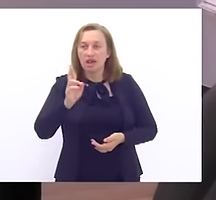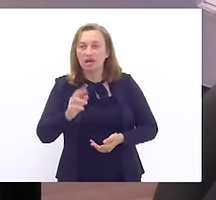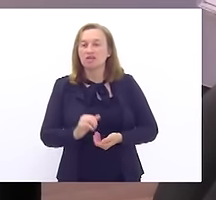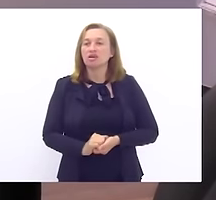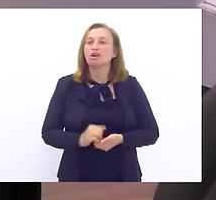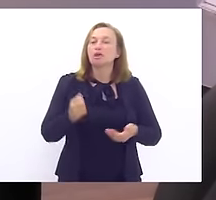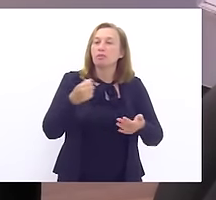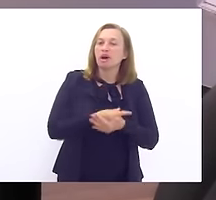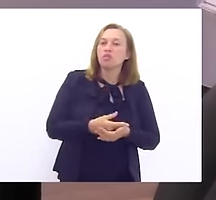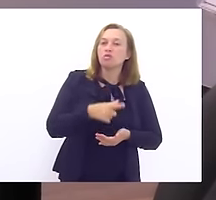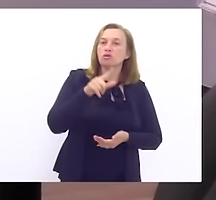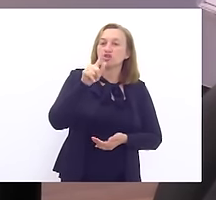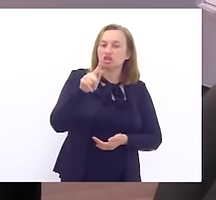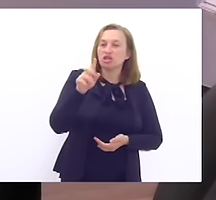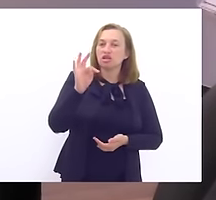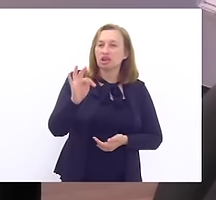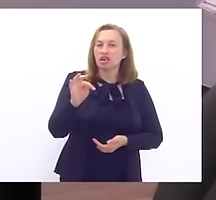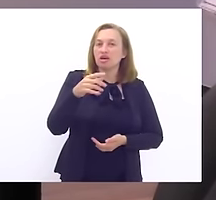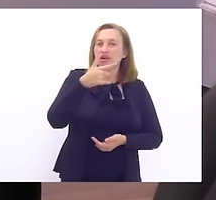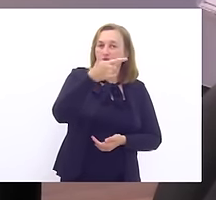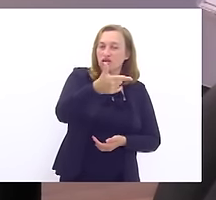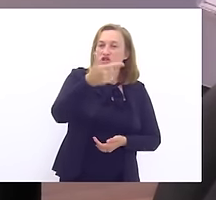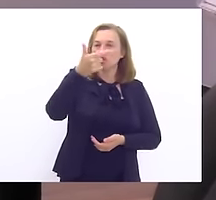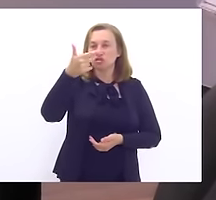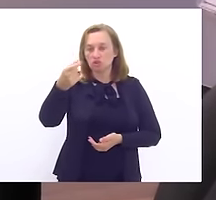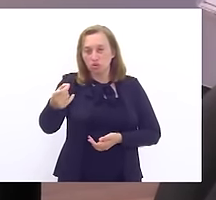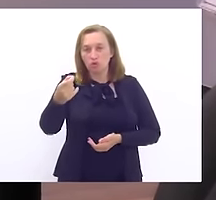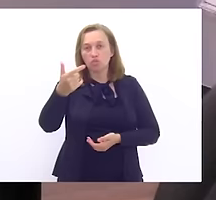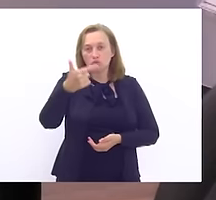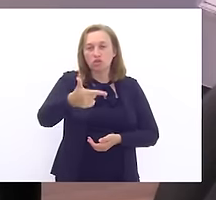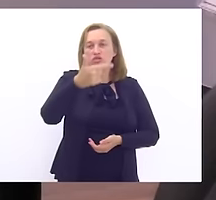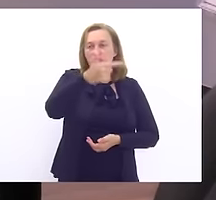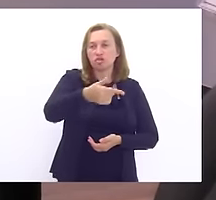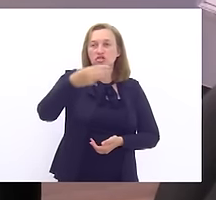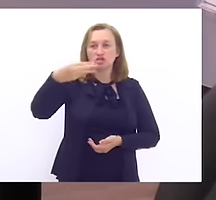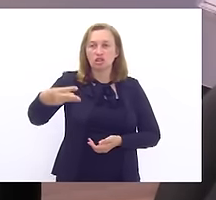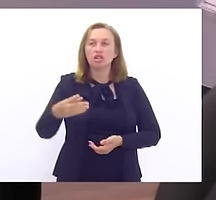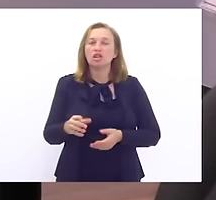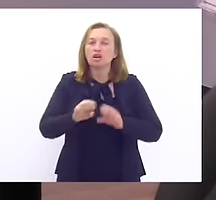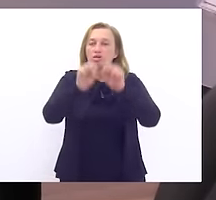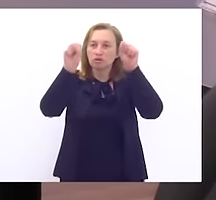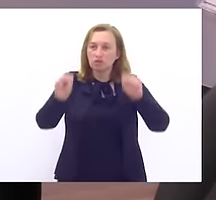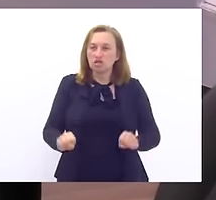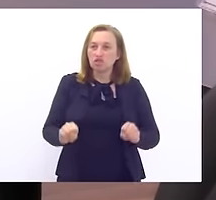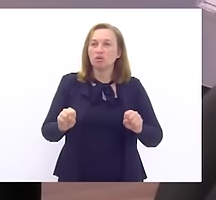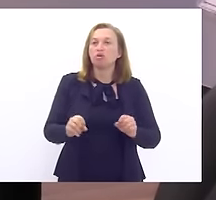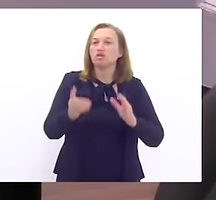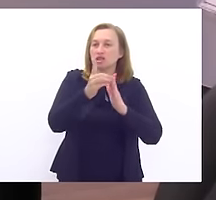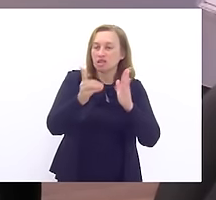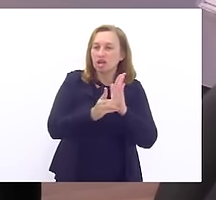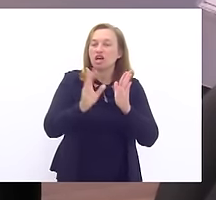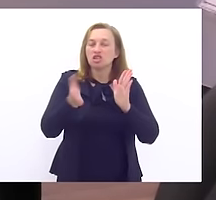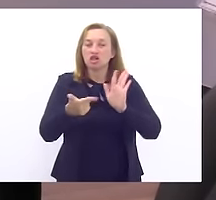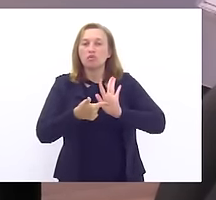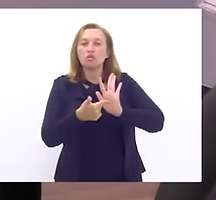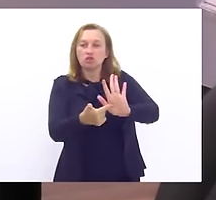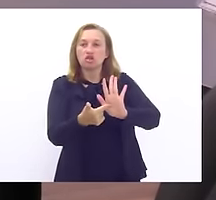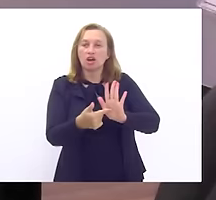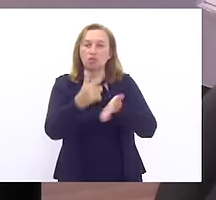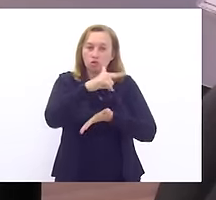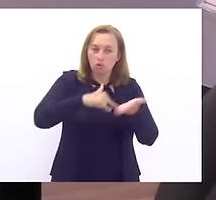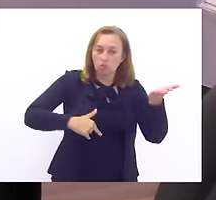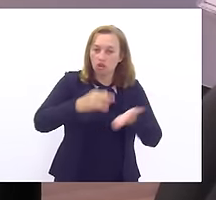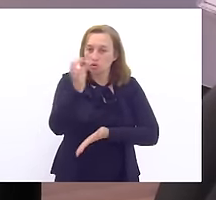23 ele pagou esses dois anos gastou menos de r$ 400 no sistema do Detran já vai apontar o último licenciamento 2023